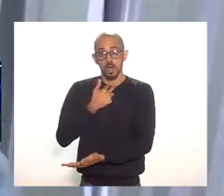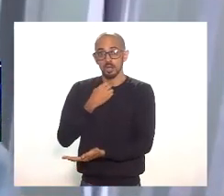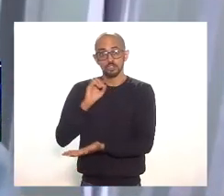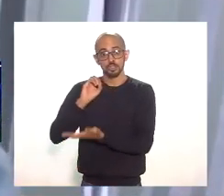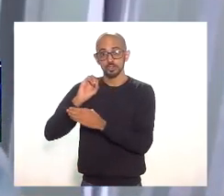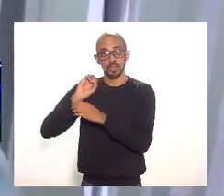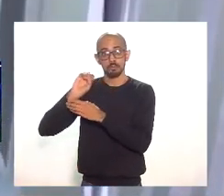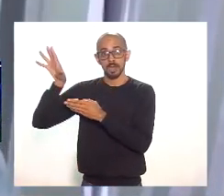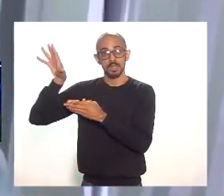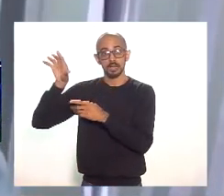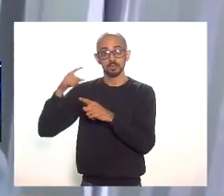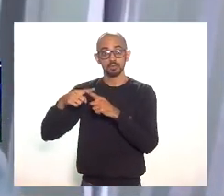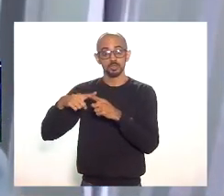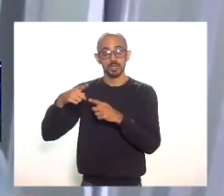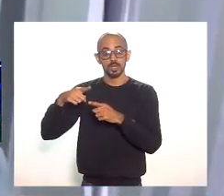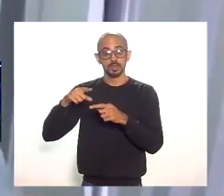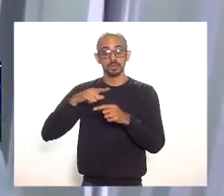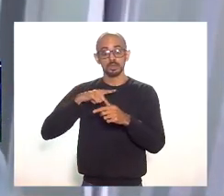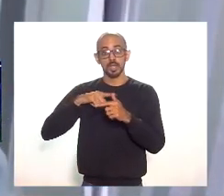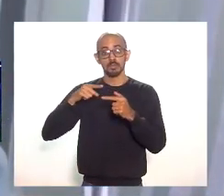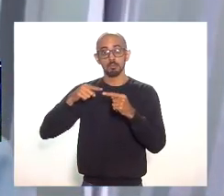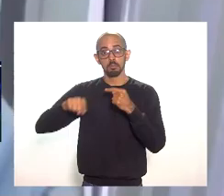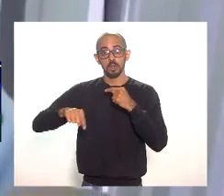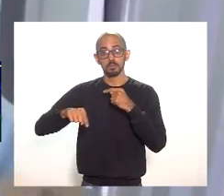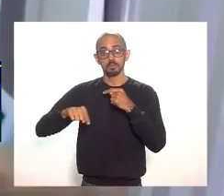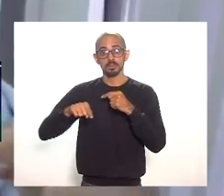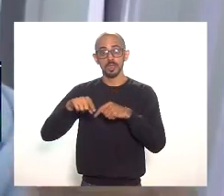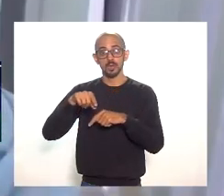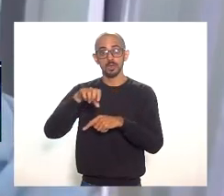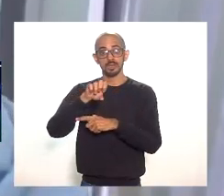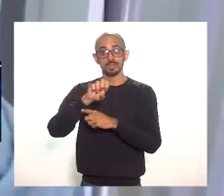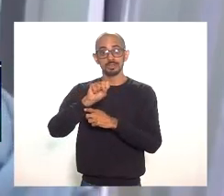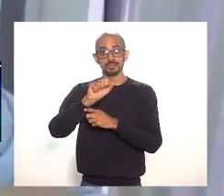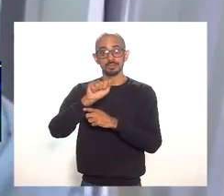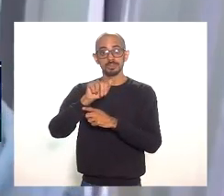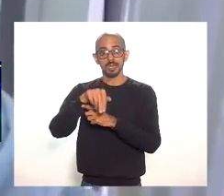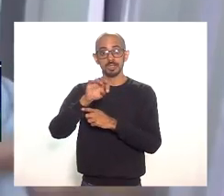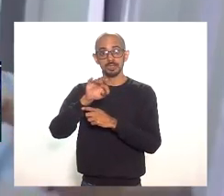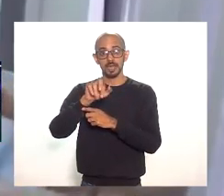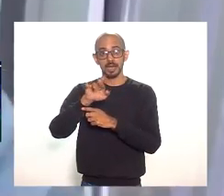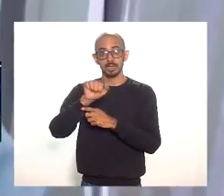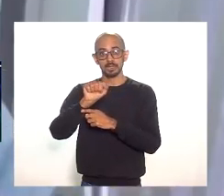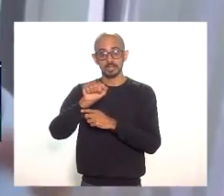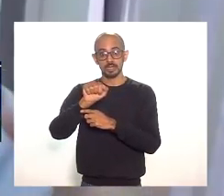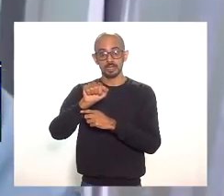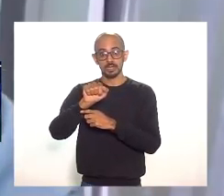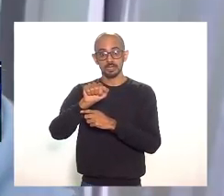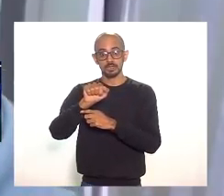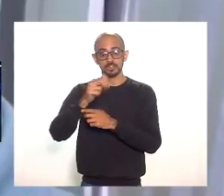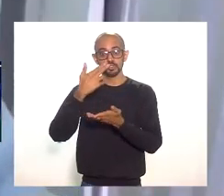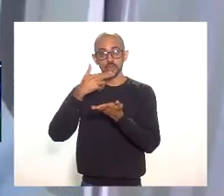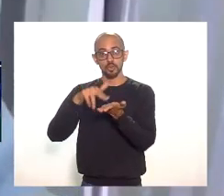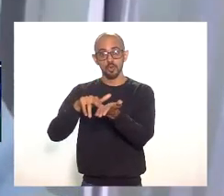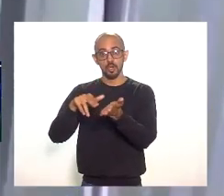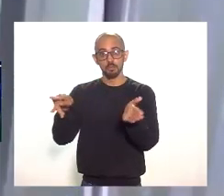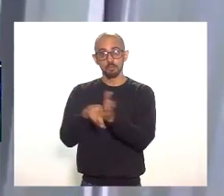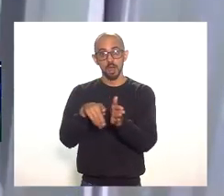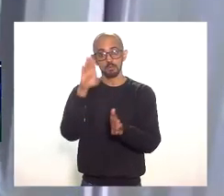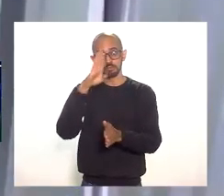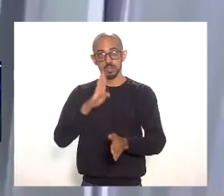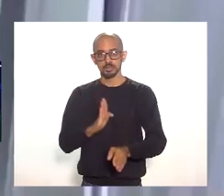há restrições sanitárias do México para recebimento de correspondência física proveniente do